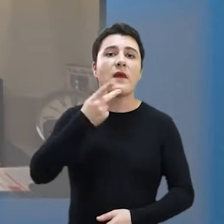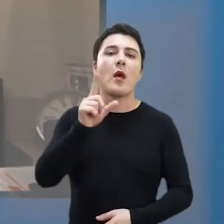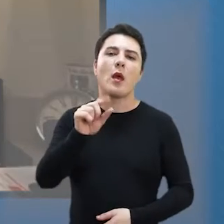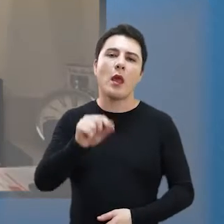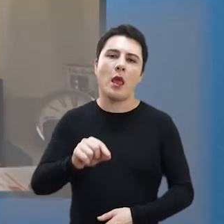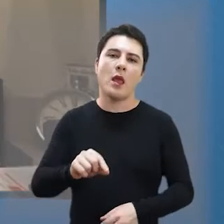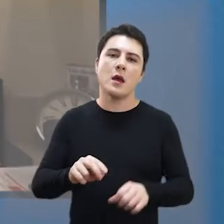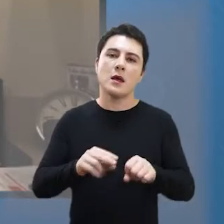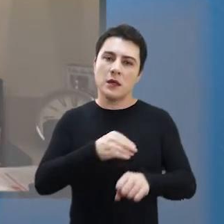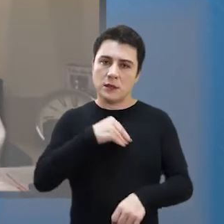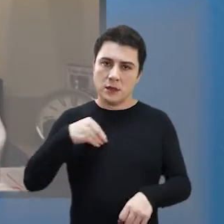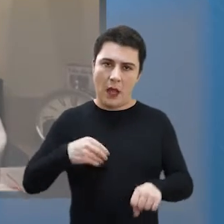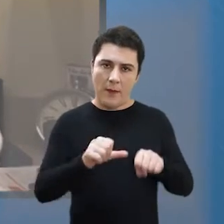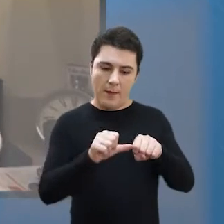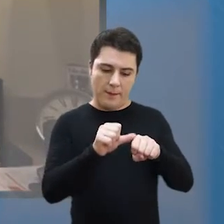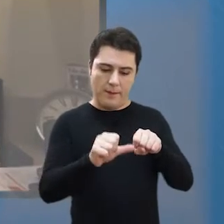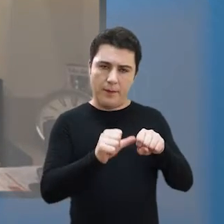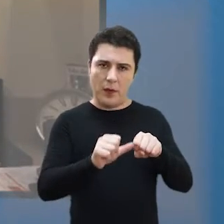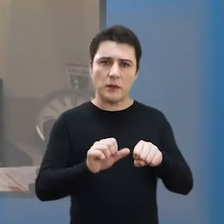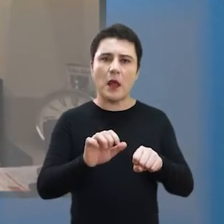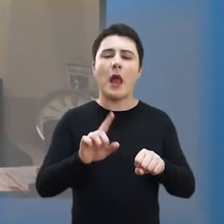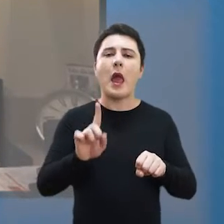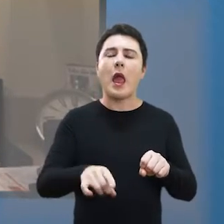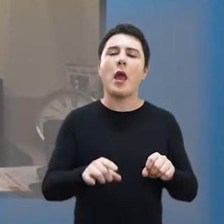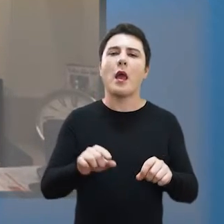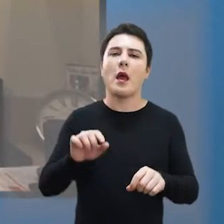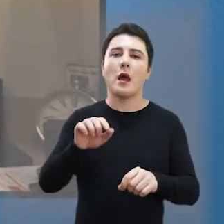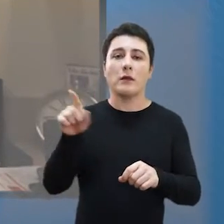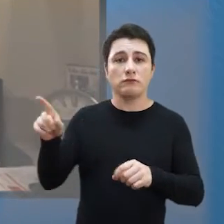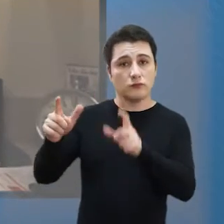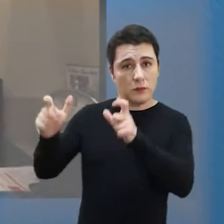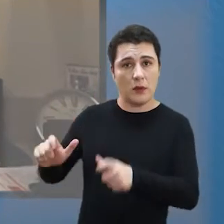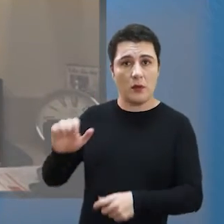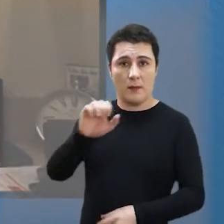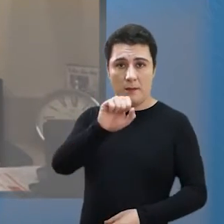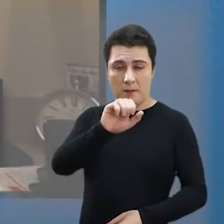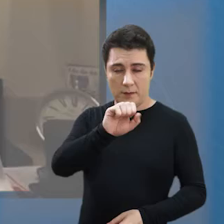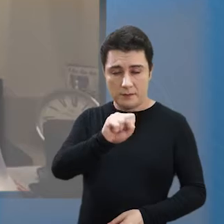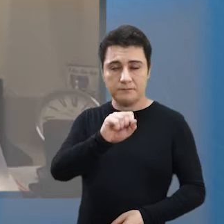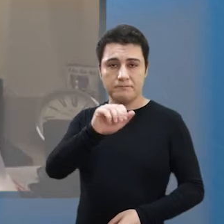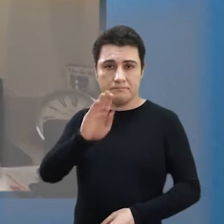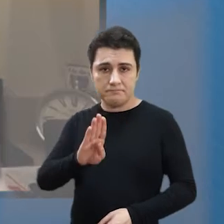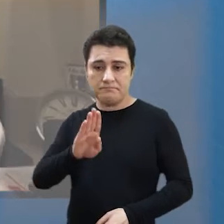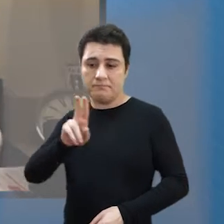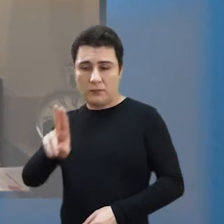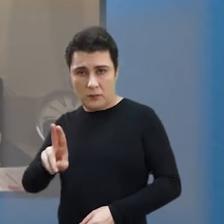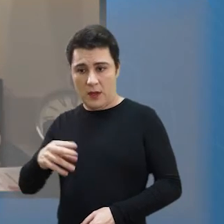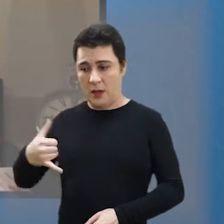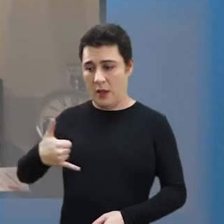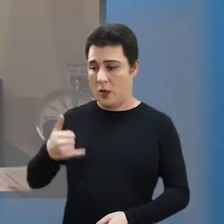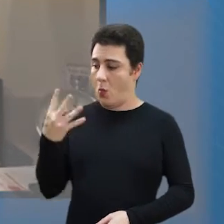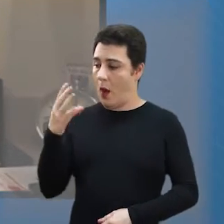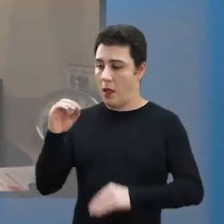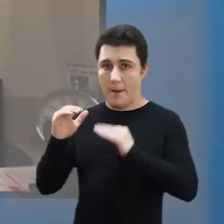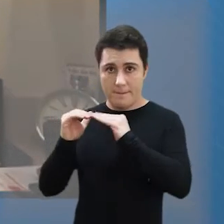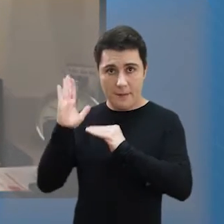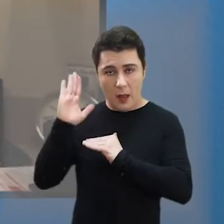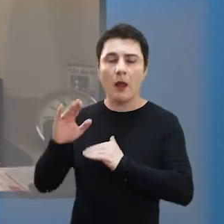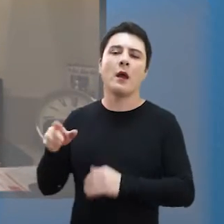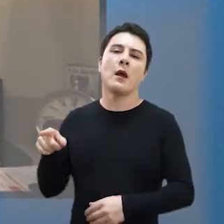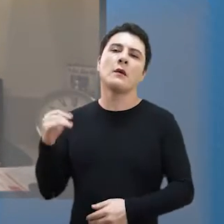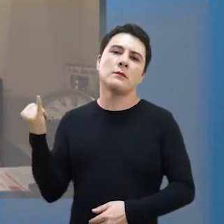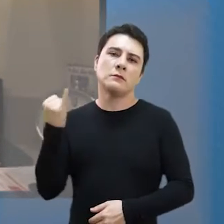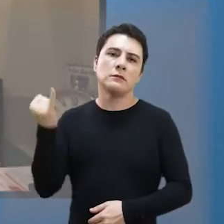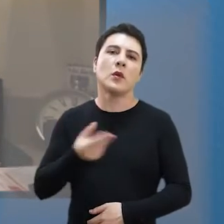gente fala no exame de próstata, só para entender mais ou menos, pela Sociedade Brasileira de Urologia, após os 40 anos de